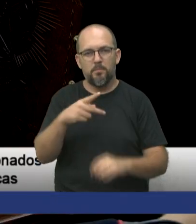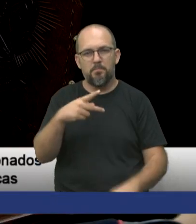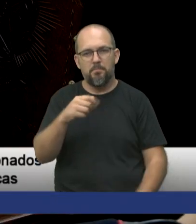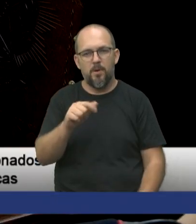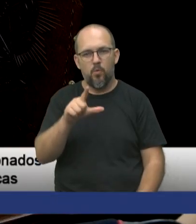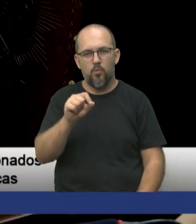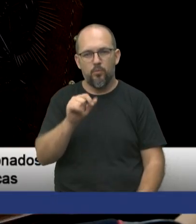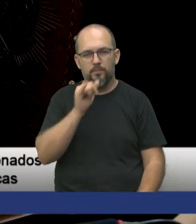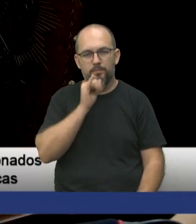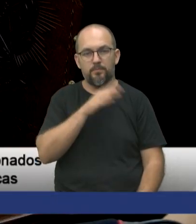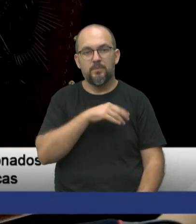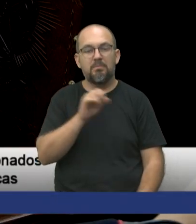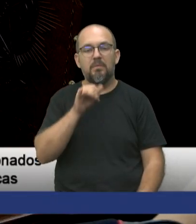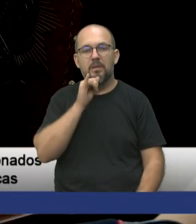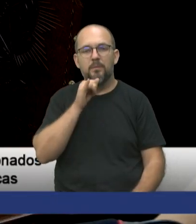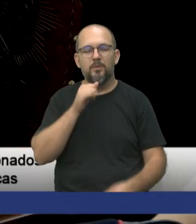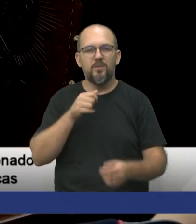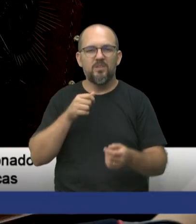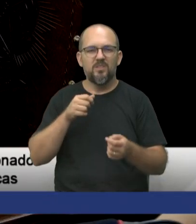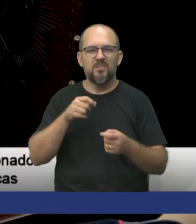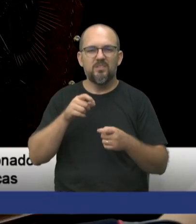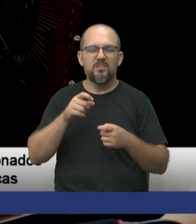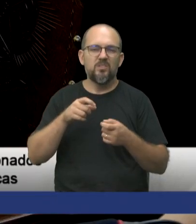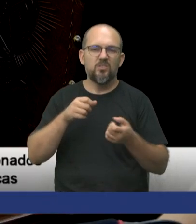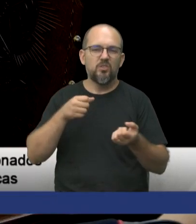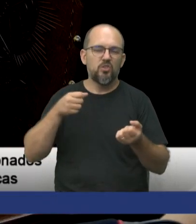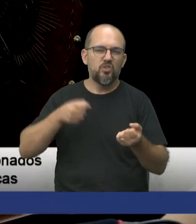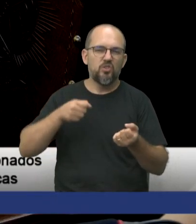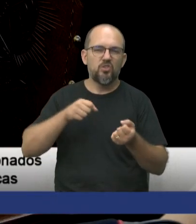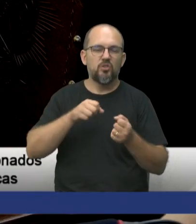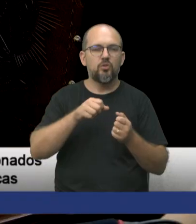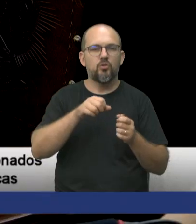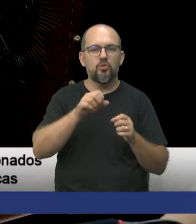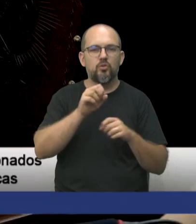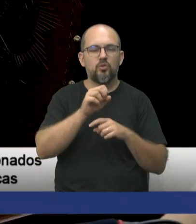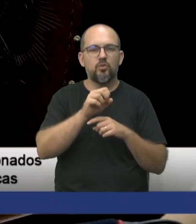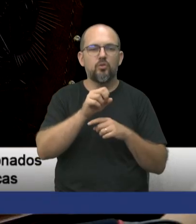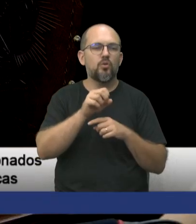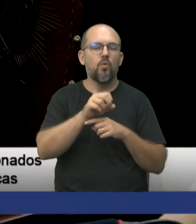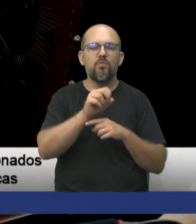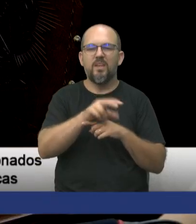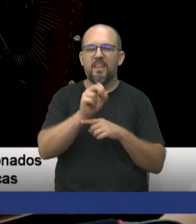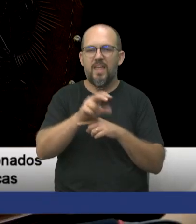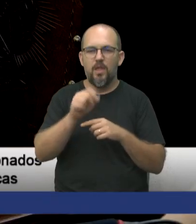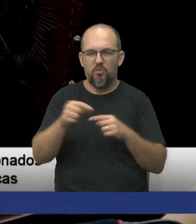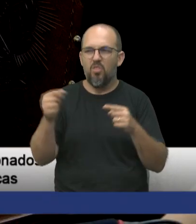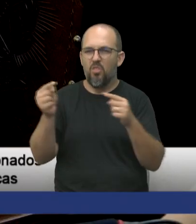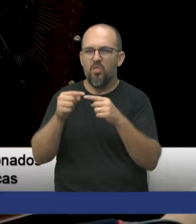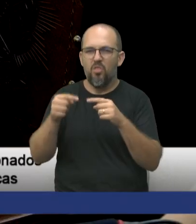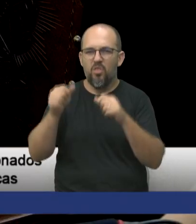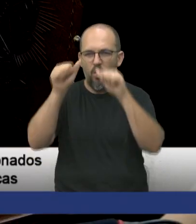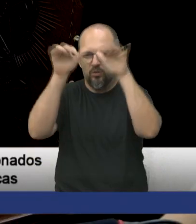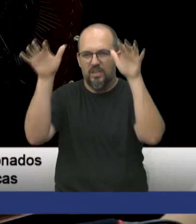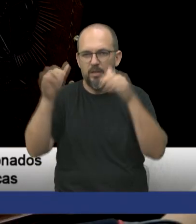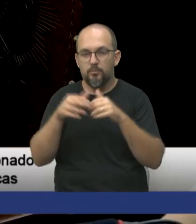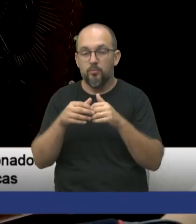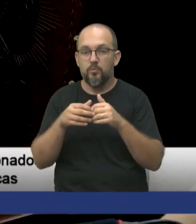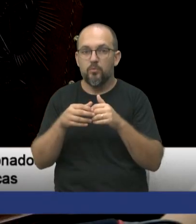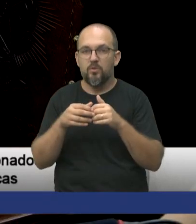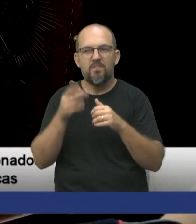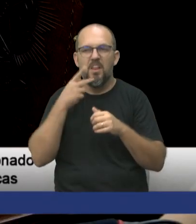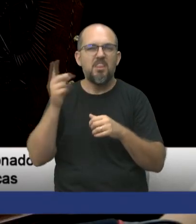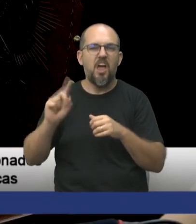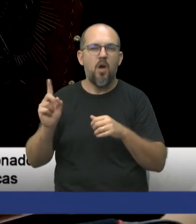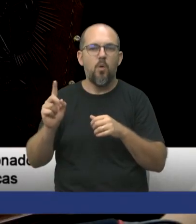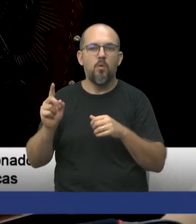se agrotóxico, essas coisas têm a ver com autismo, essas coisas erradas, ele ia falar depende. Ele ia falar não, hoje ele fala depende.